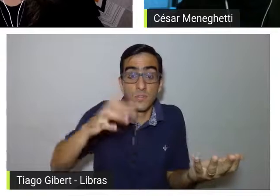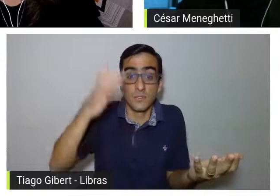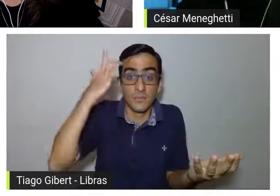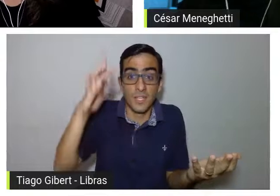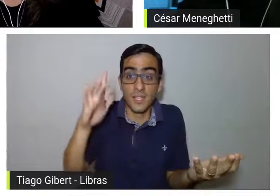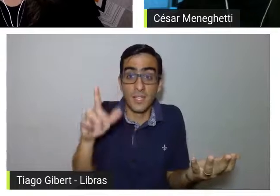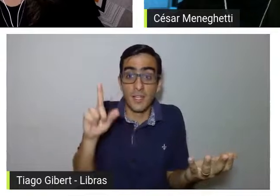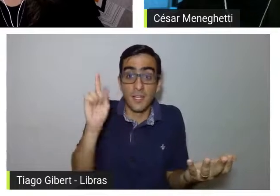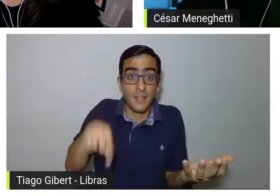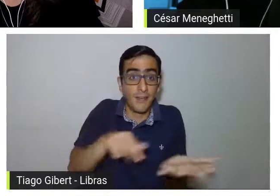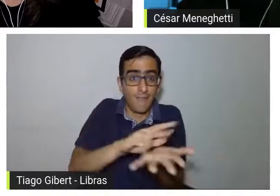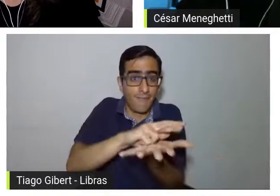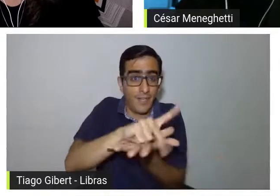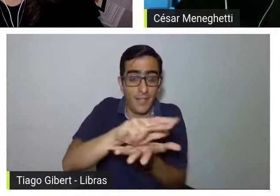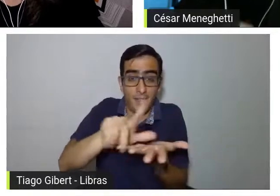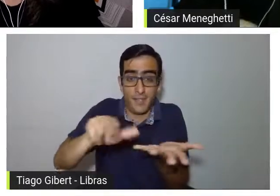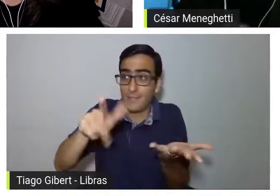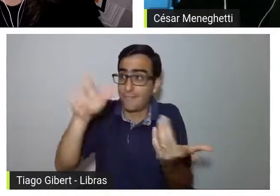todas as outras coisas,